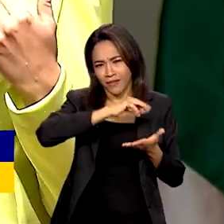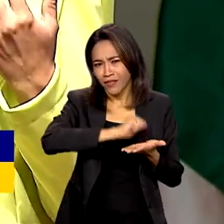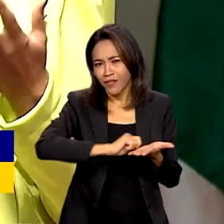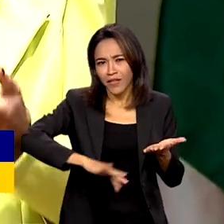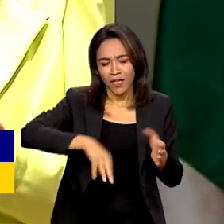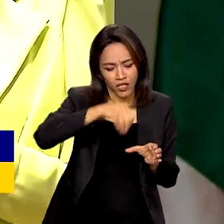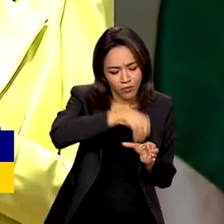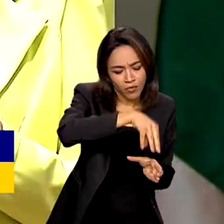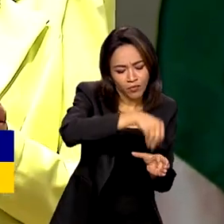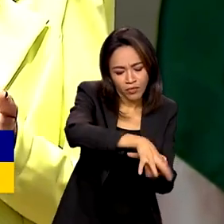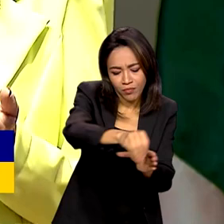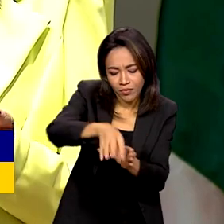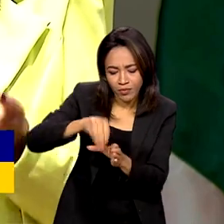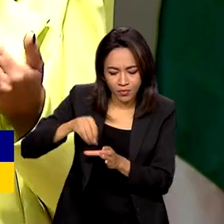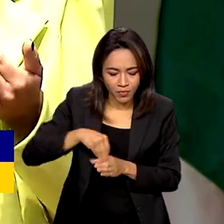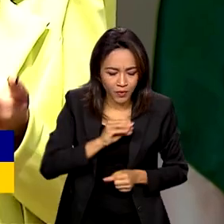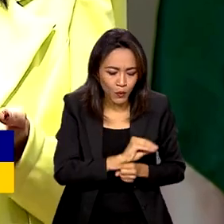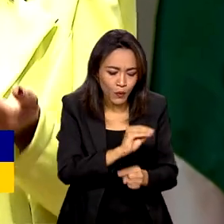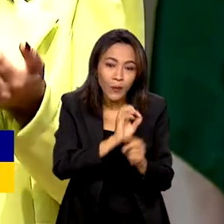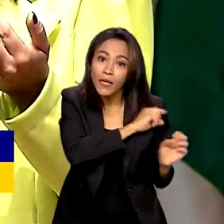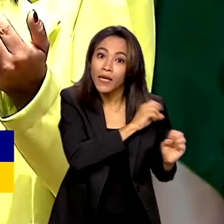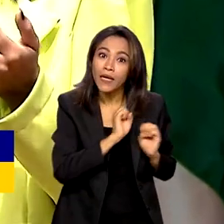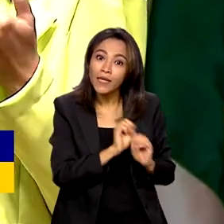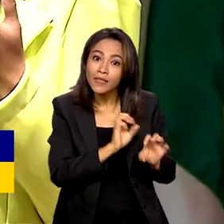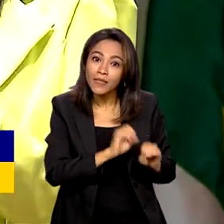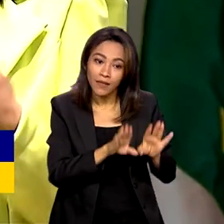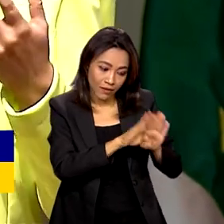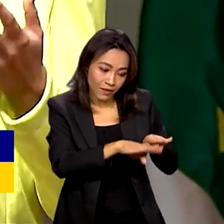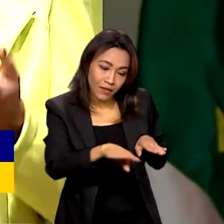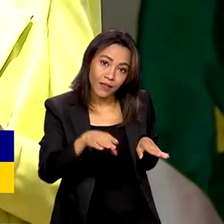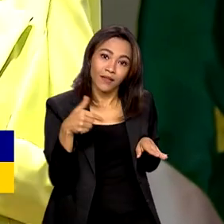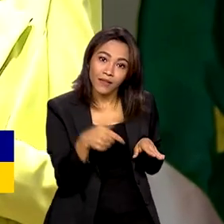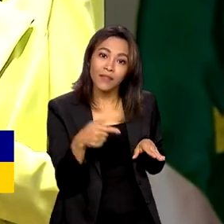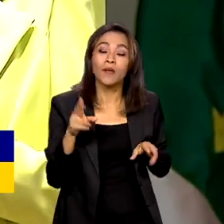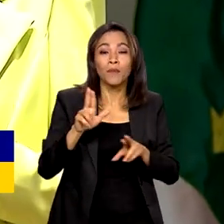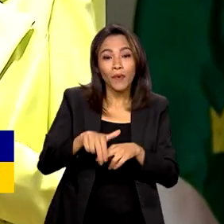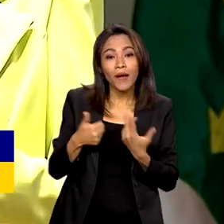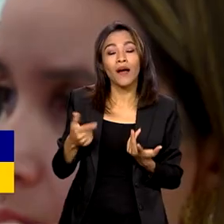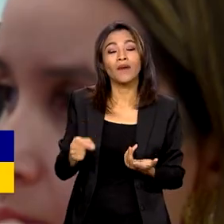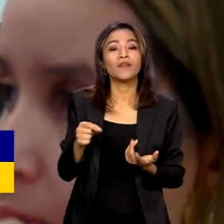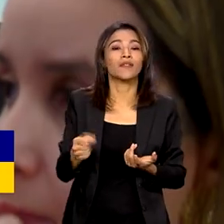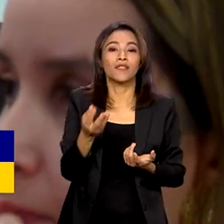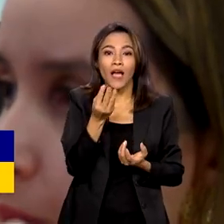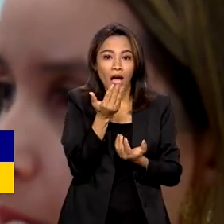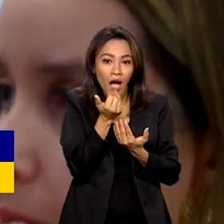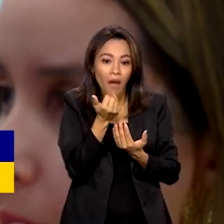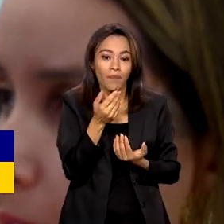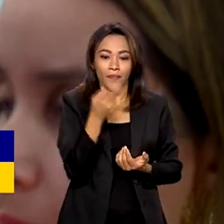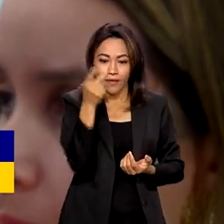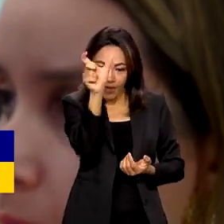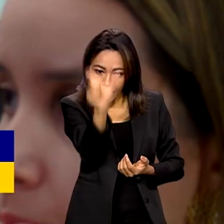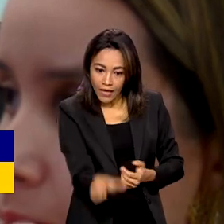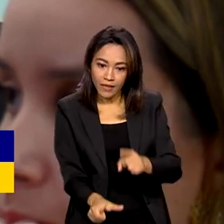de Preparações alimentares também e isso graças a contribuição da merenda escolar de Alfenas